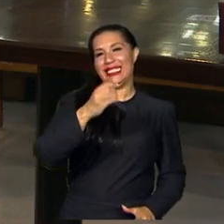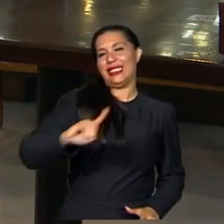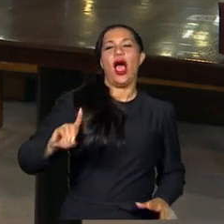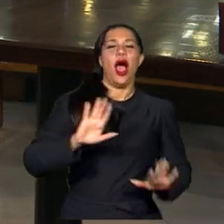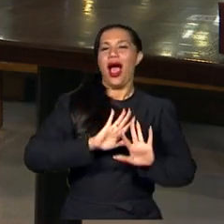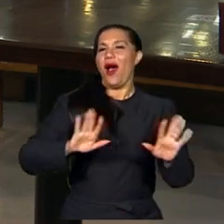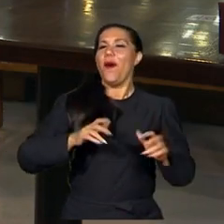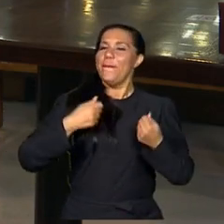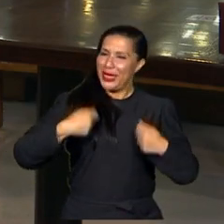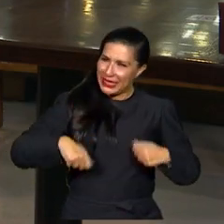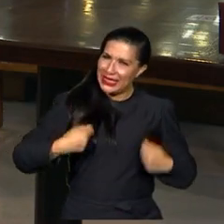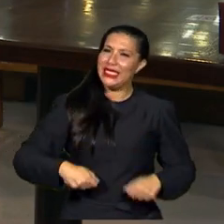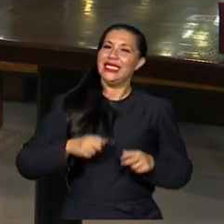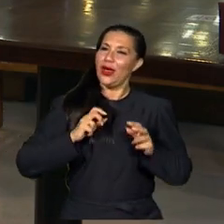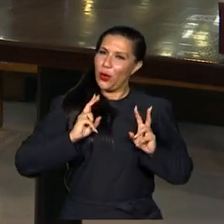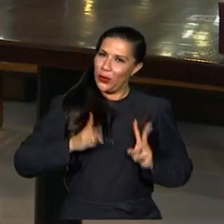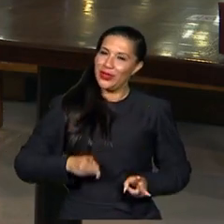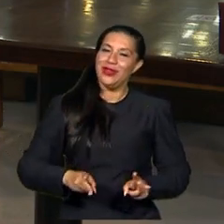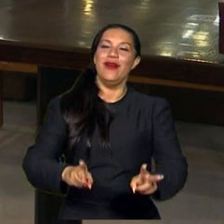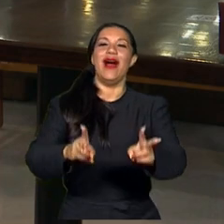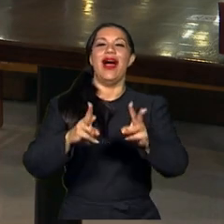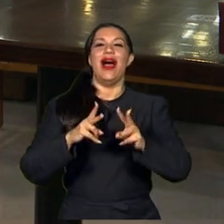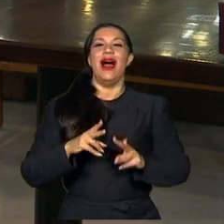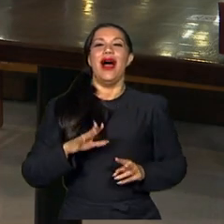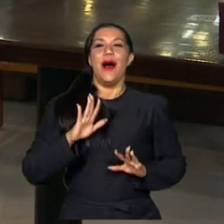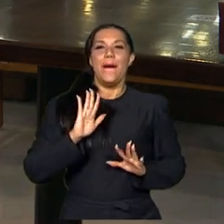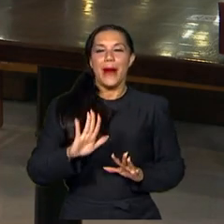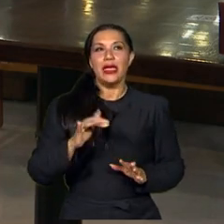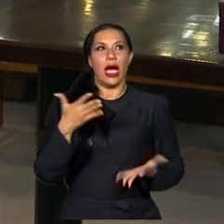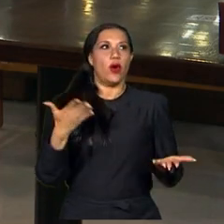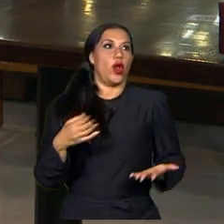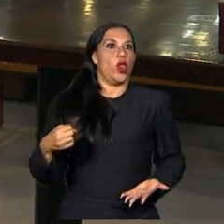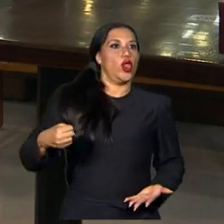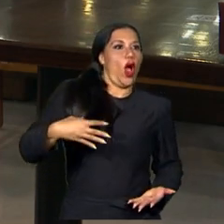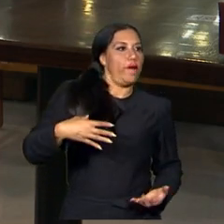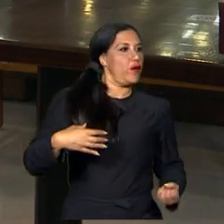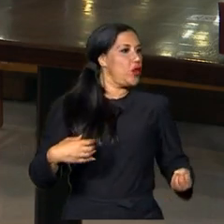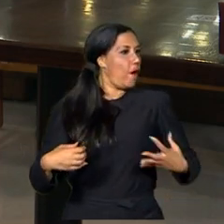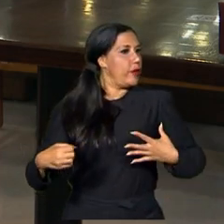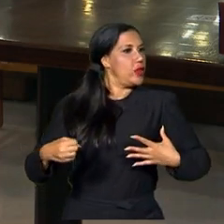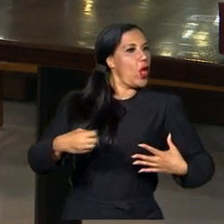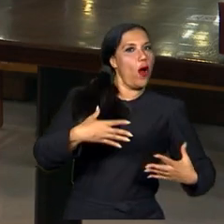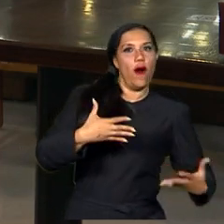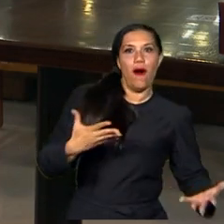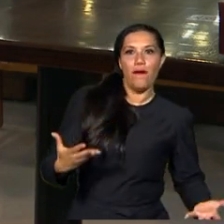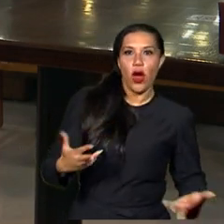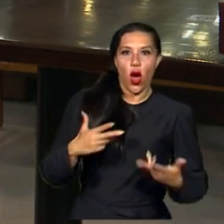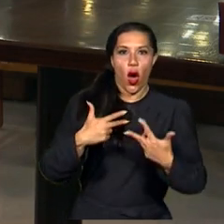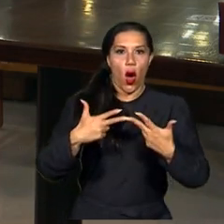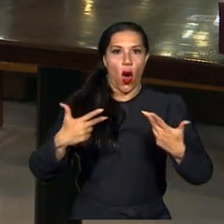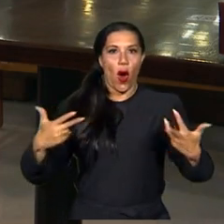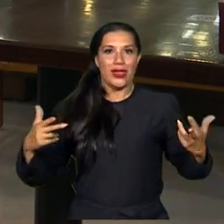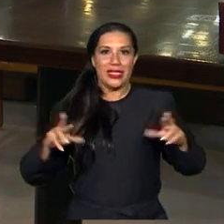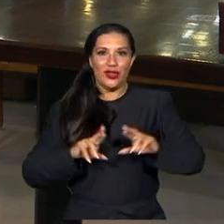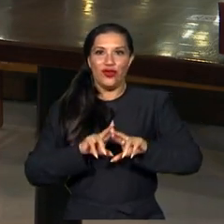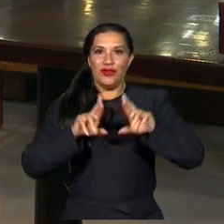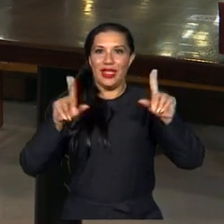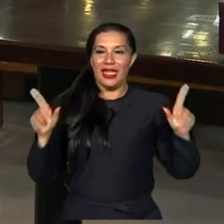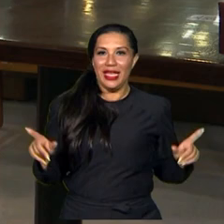tradicional, tem que ter. Então, por mais que a modernidade venha trazer coisas diferentes, venha trazer coisas que, de repente,